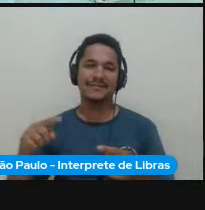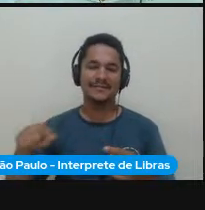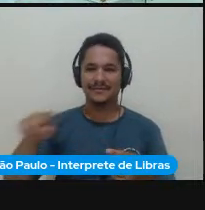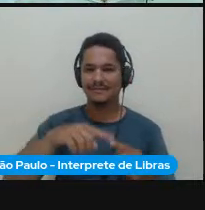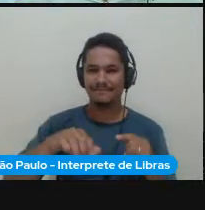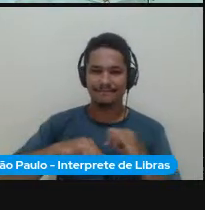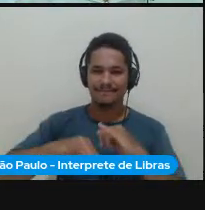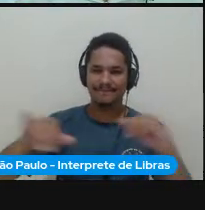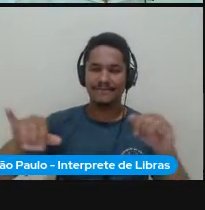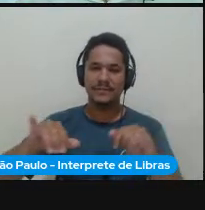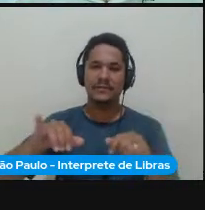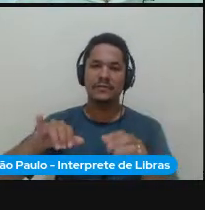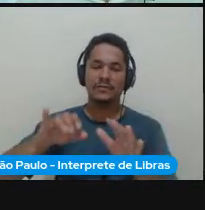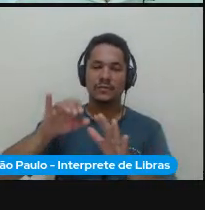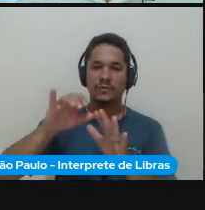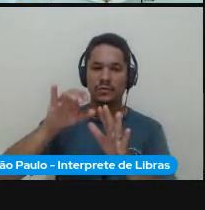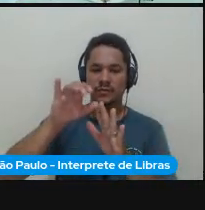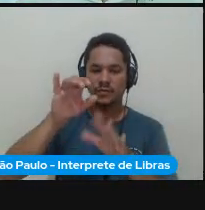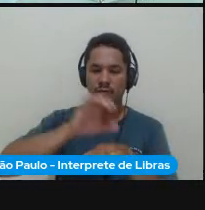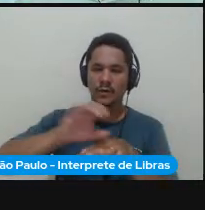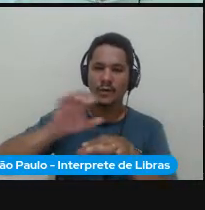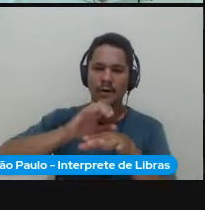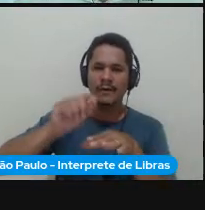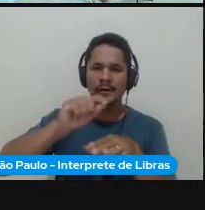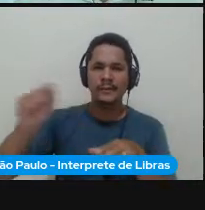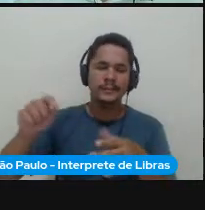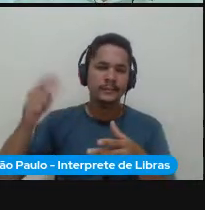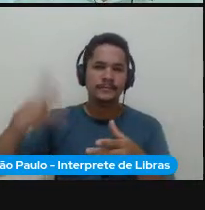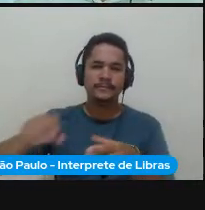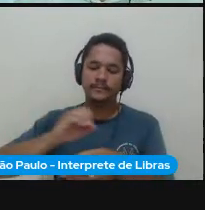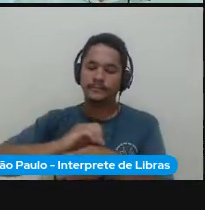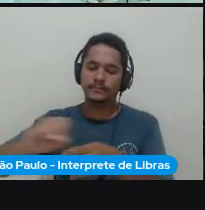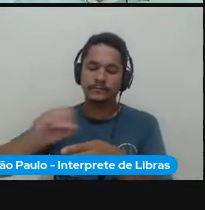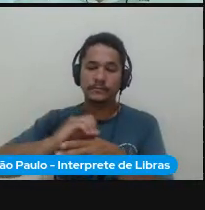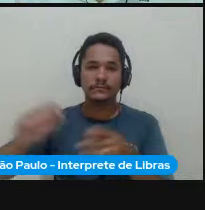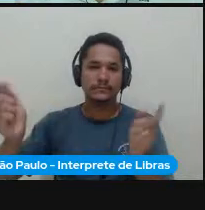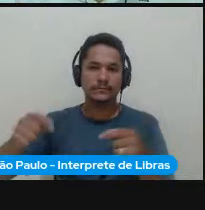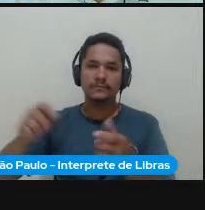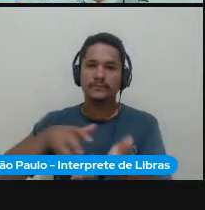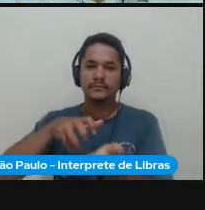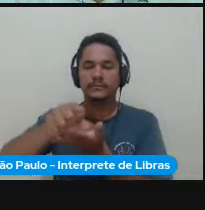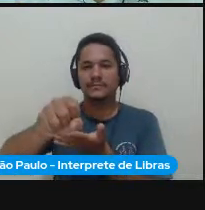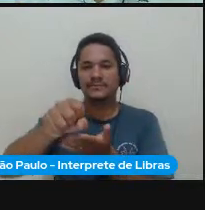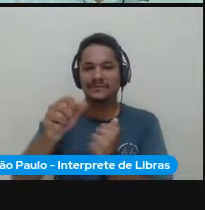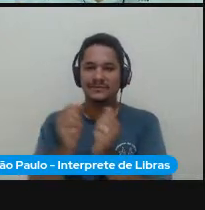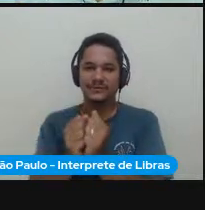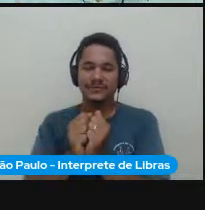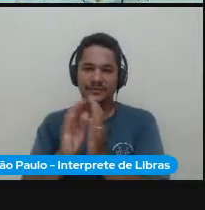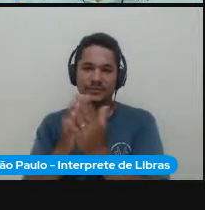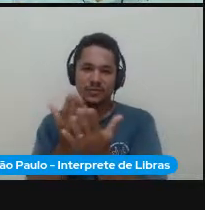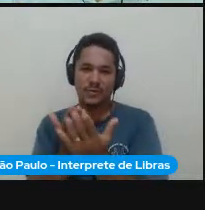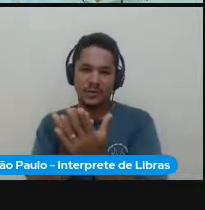de curso, mas as oficinas vocês podem escrever junto com as escolas para estar presente aí na semana que vem.